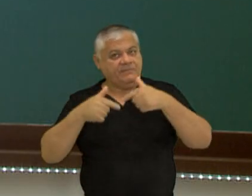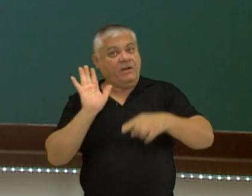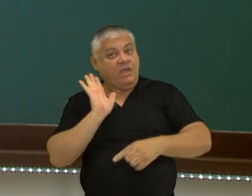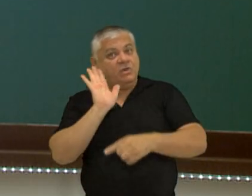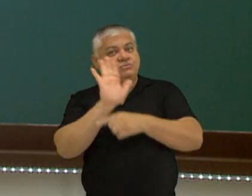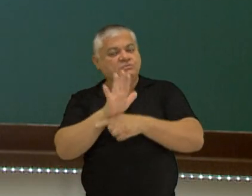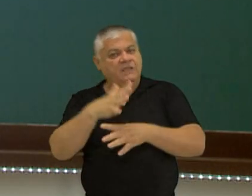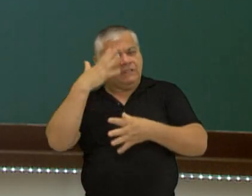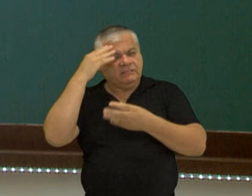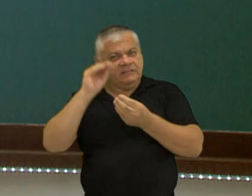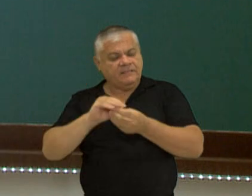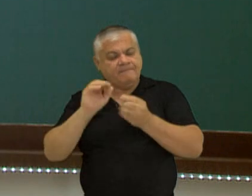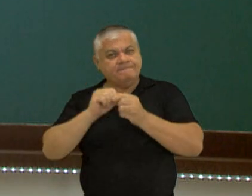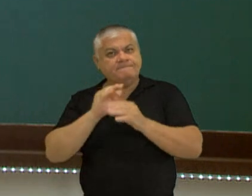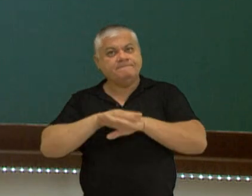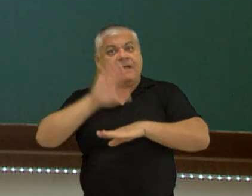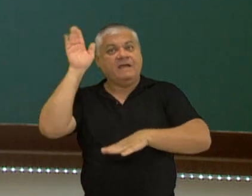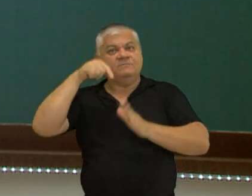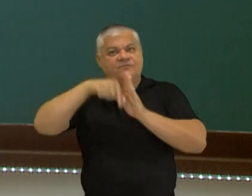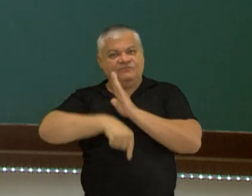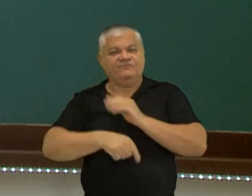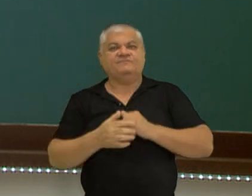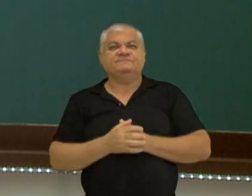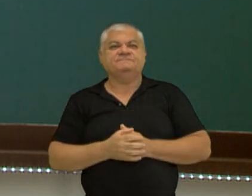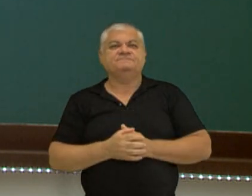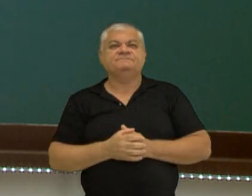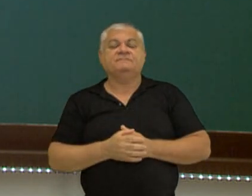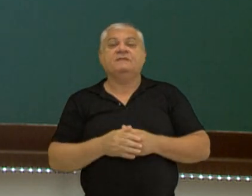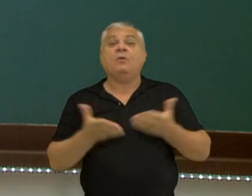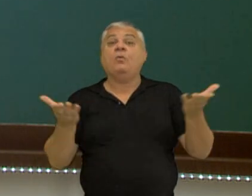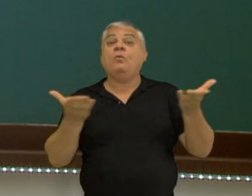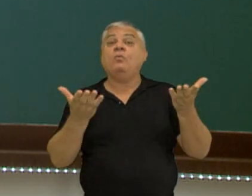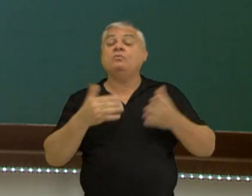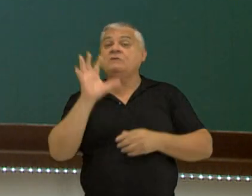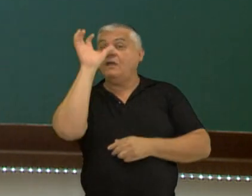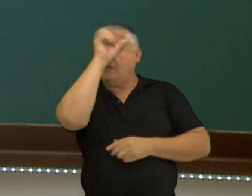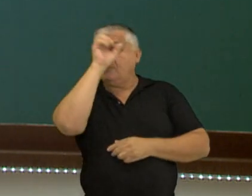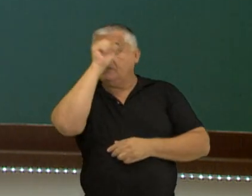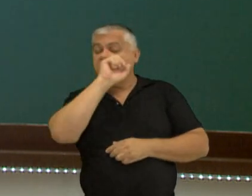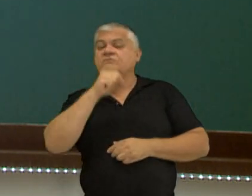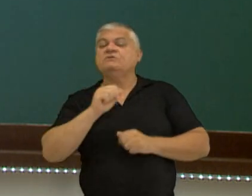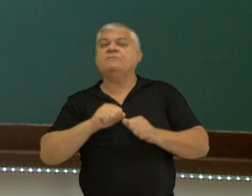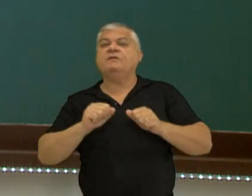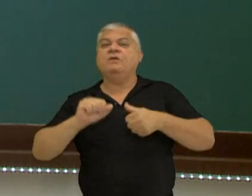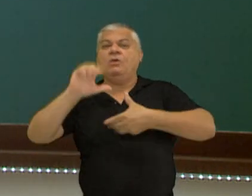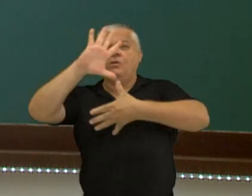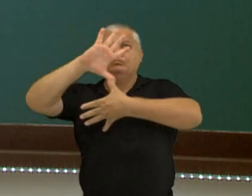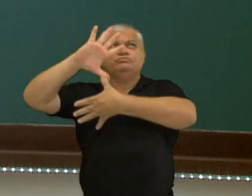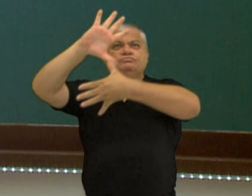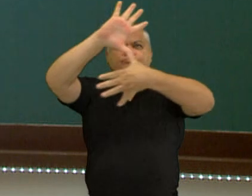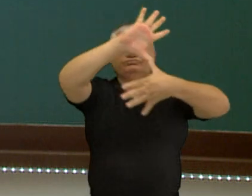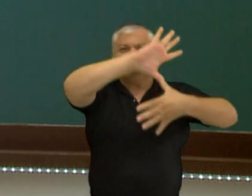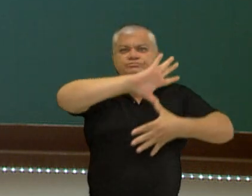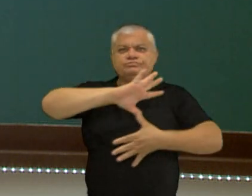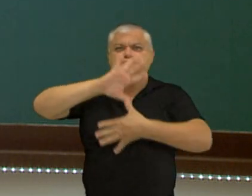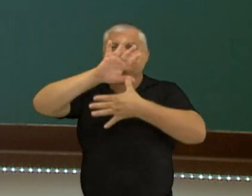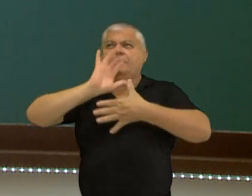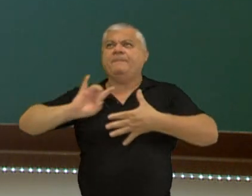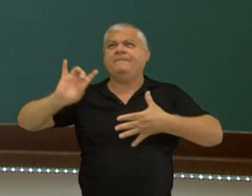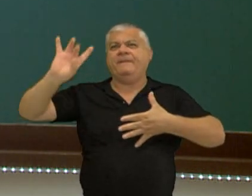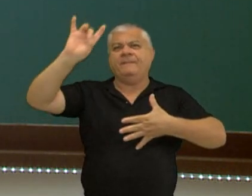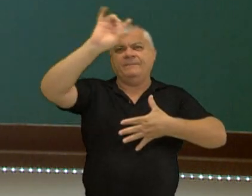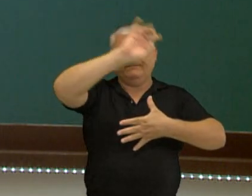ajuda a entender um pouco mais sobre os continentes. Então, na aula de hoje a gente falou sobre a localização geográfica dos continentes,